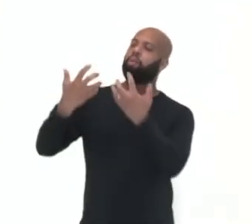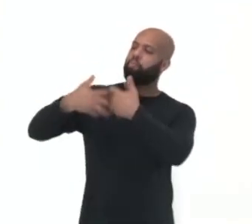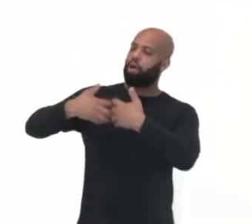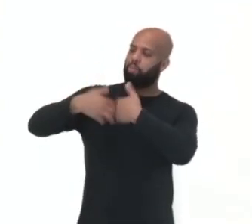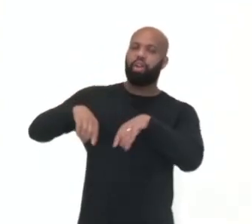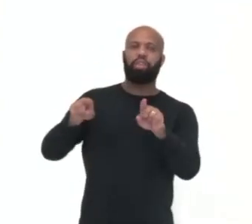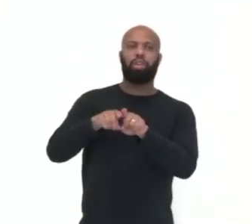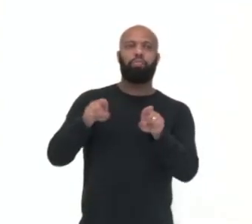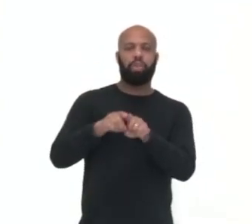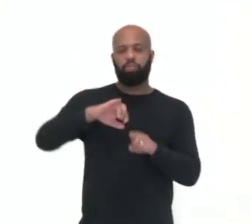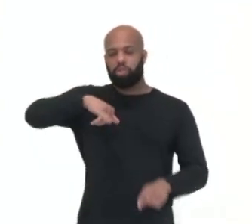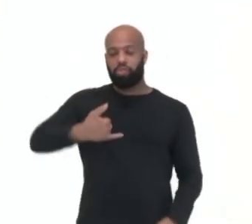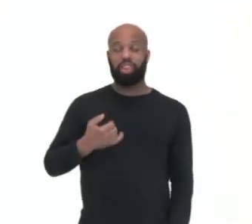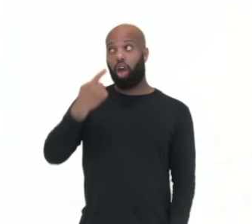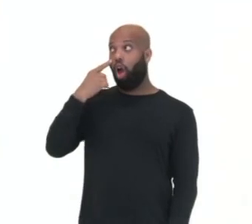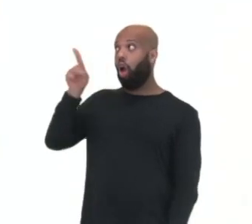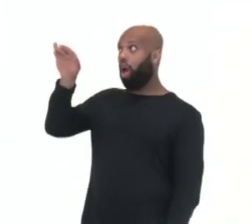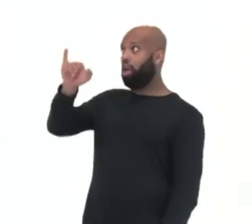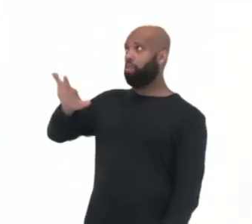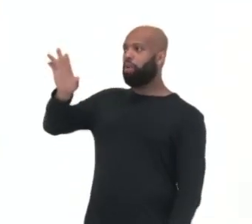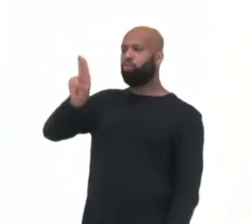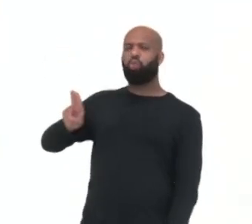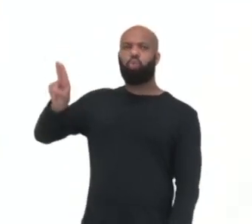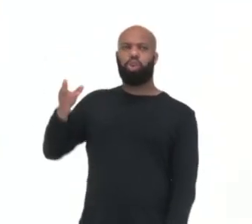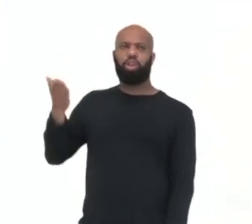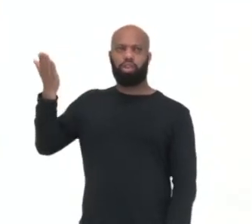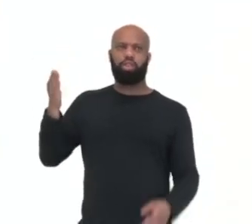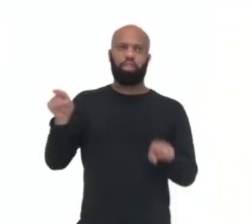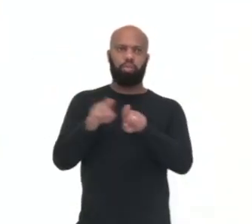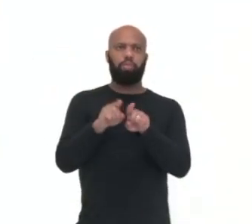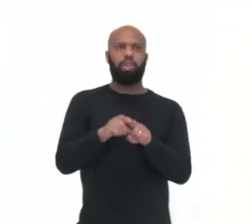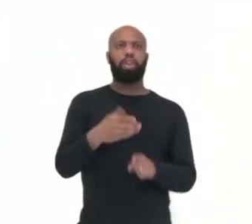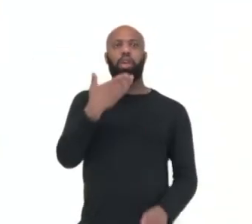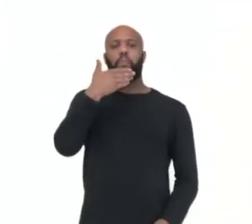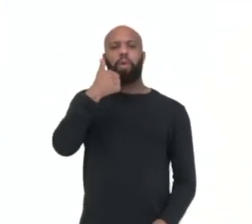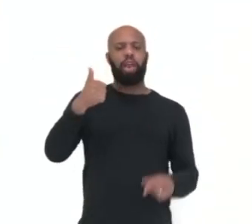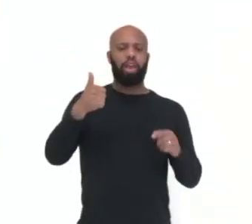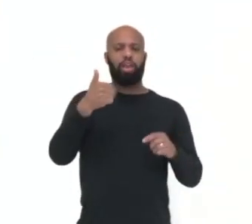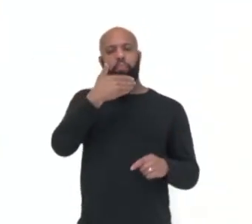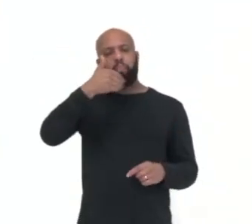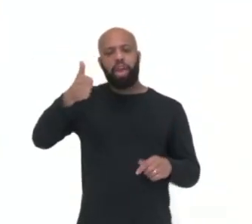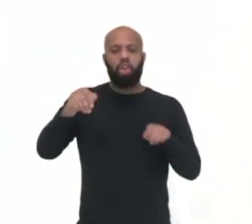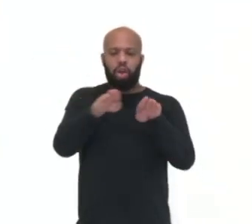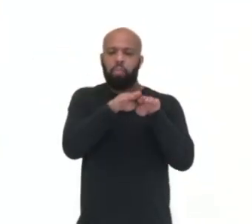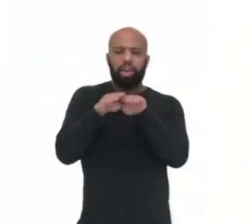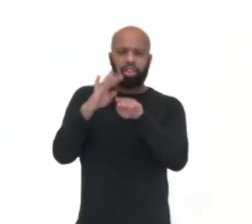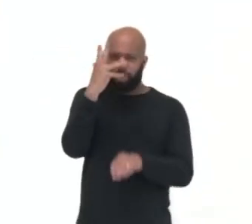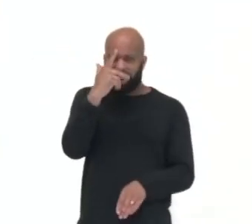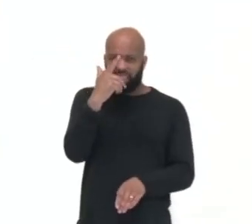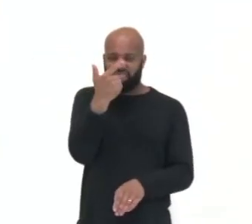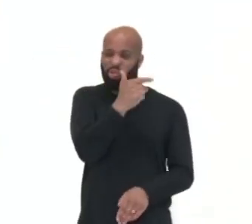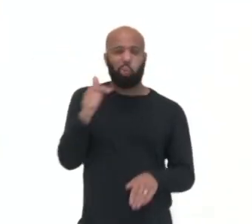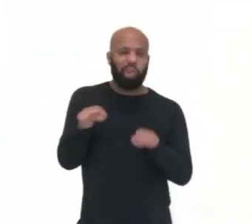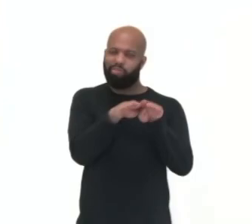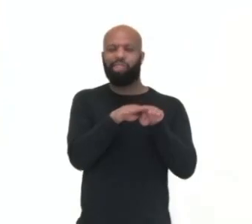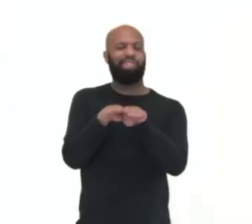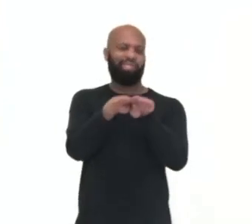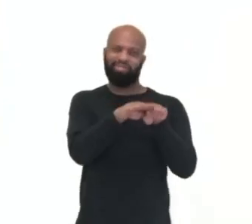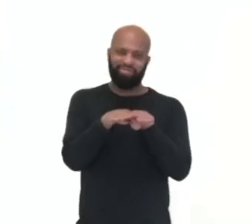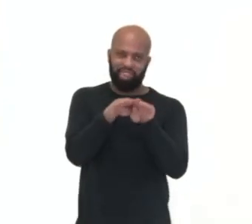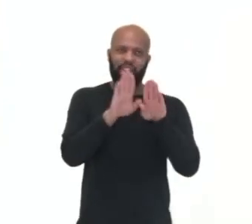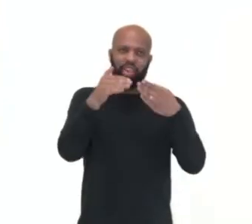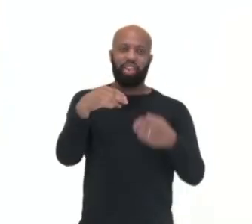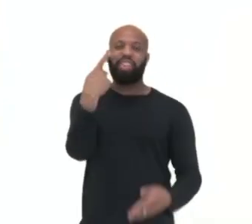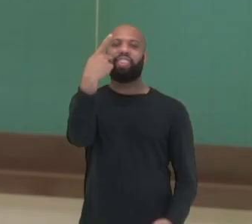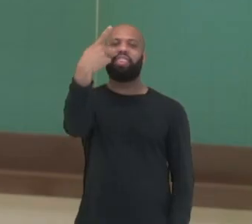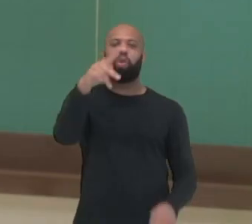se apropriem dessa imagem e usem dela. O melhor padrão de beleza é não ter padrões, né? Então, é o